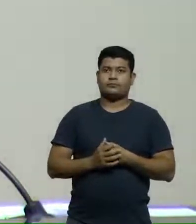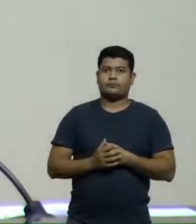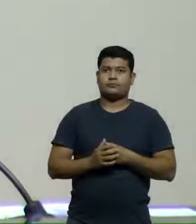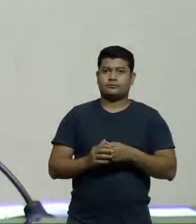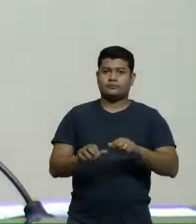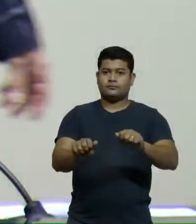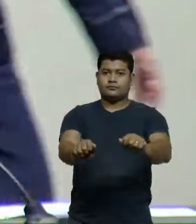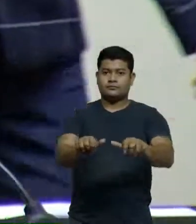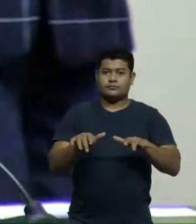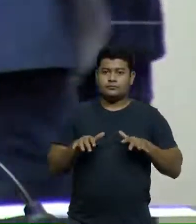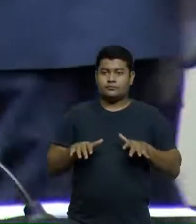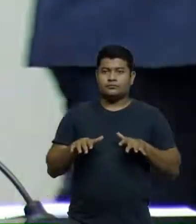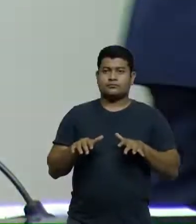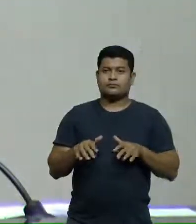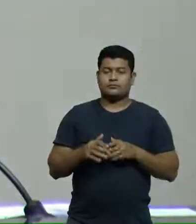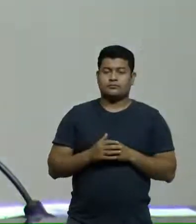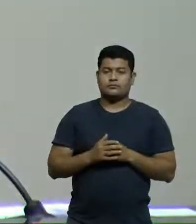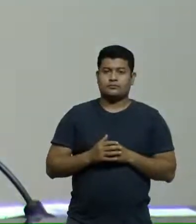reabrimos a sessão